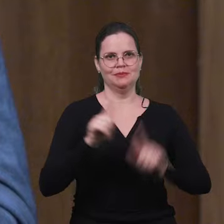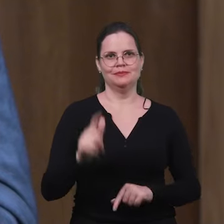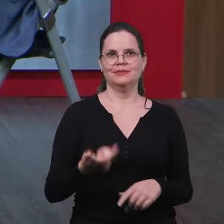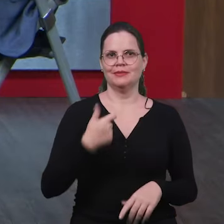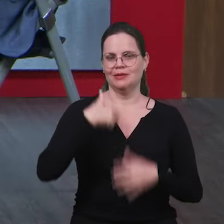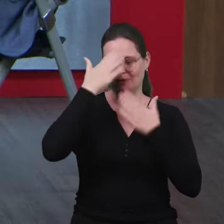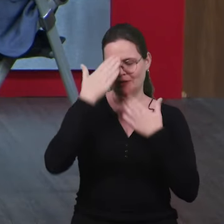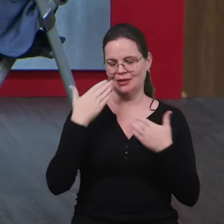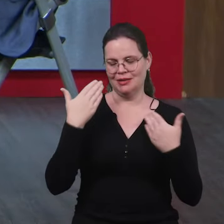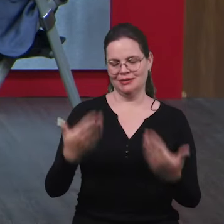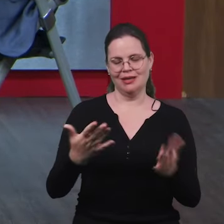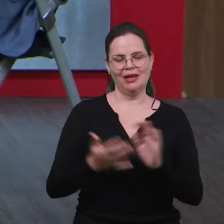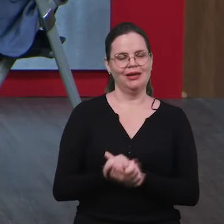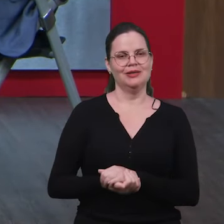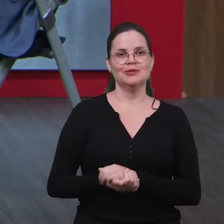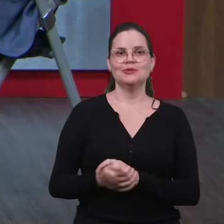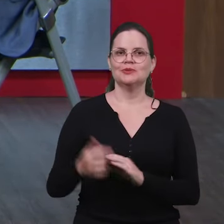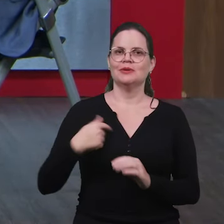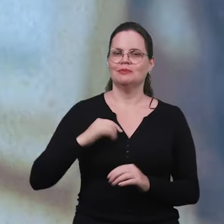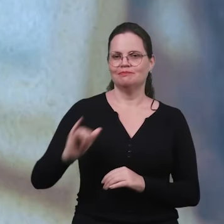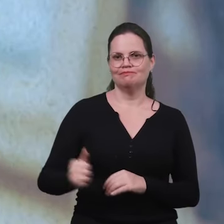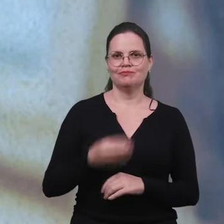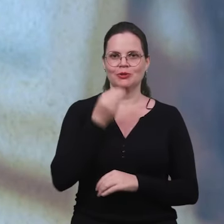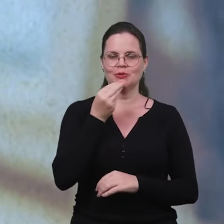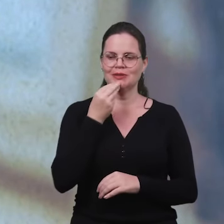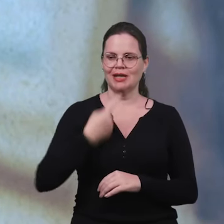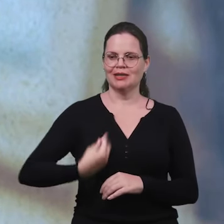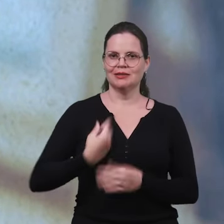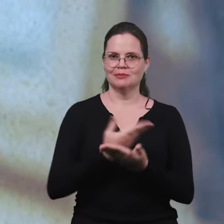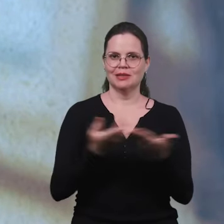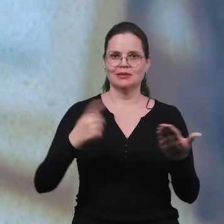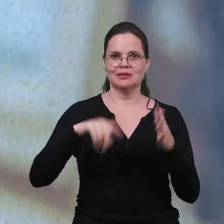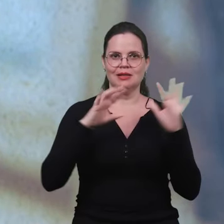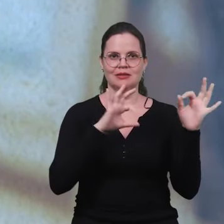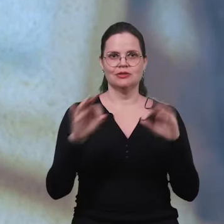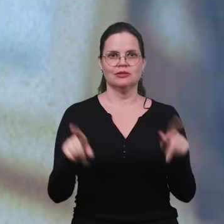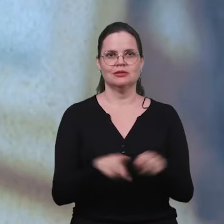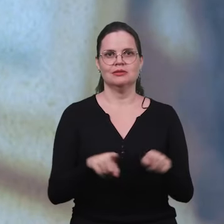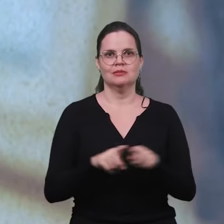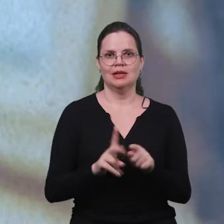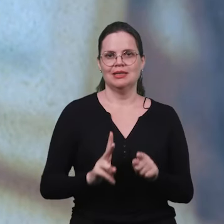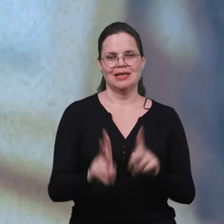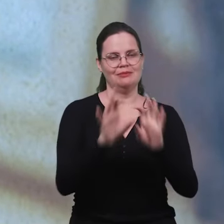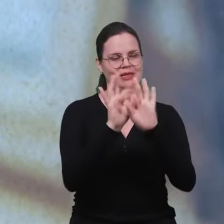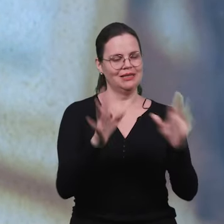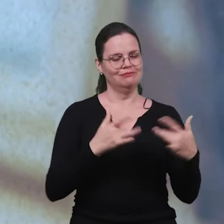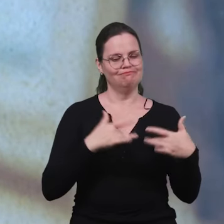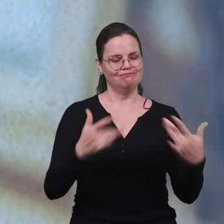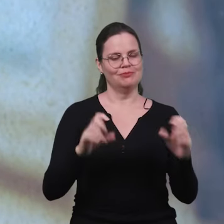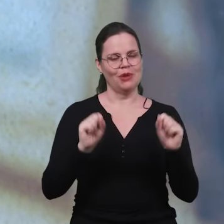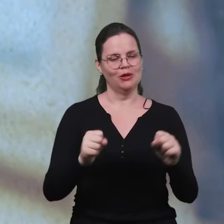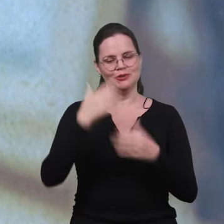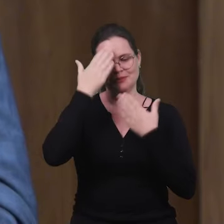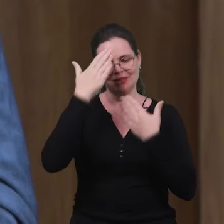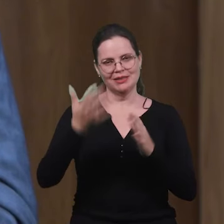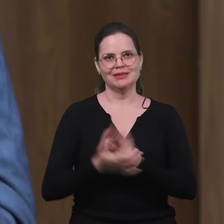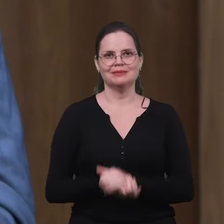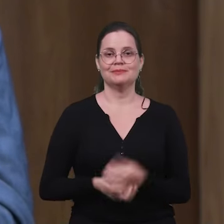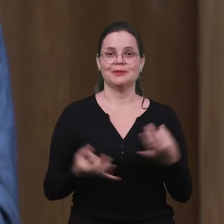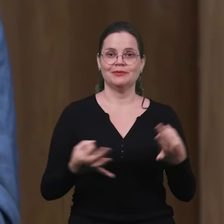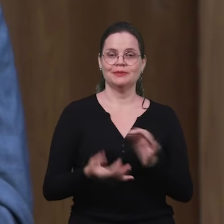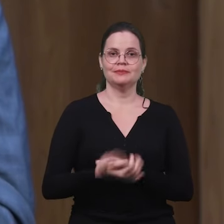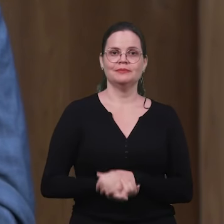programa. Imagina, eu que agradeço a oportunidade, o privilégio de estar aqui, né, todos que nos acompanharam, né, estou sempre à disposição. Muito obrigada, doutor.